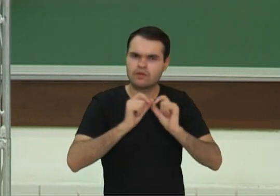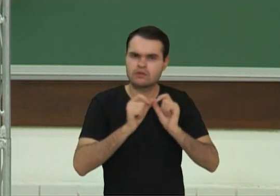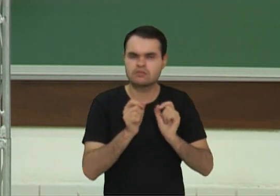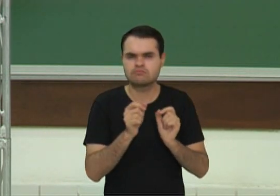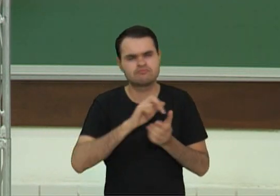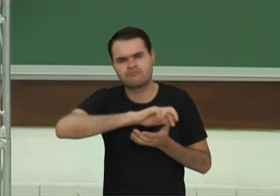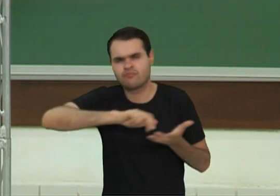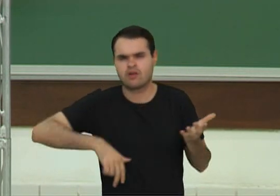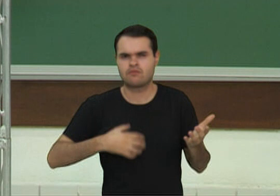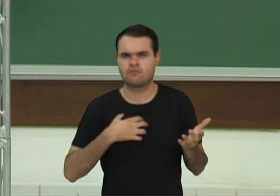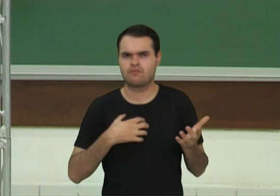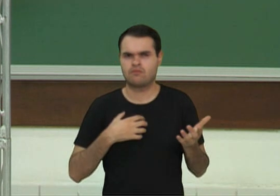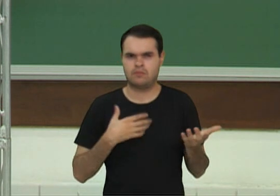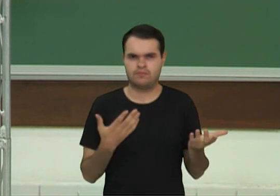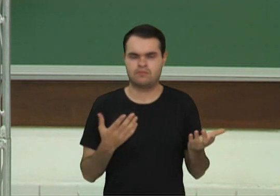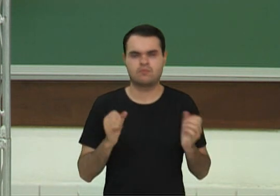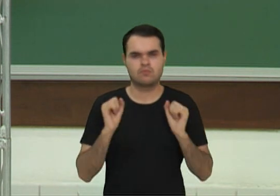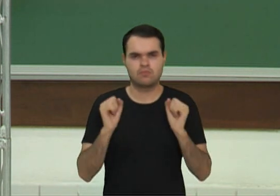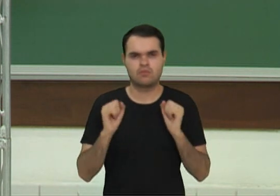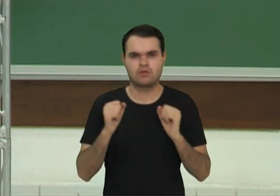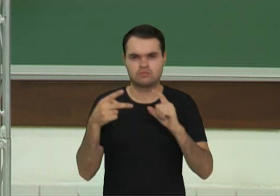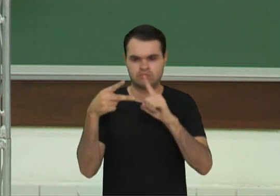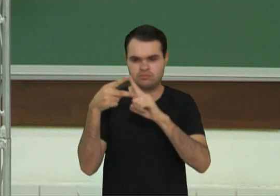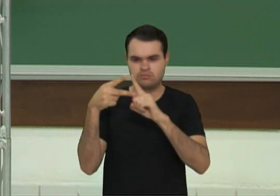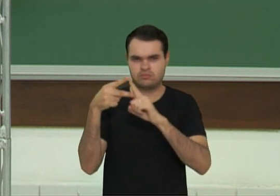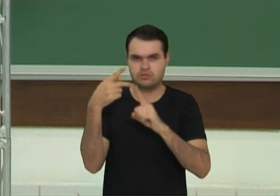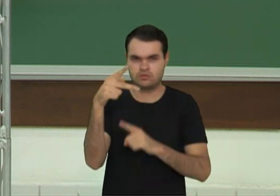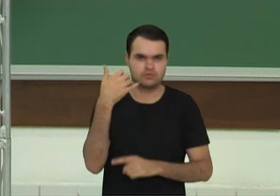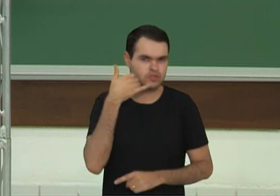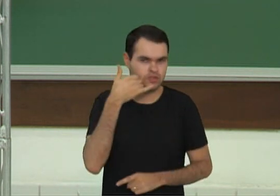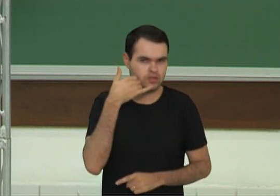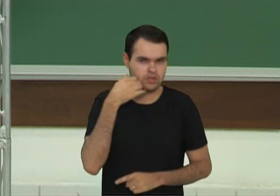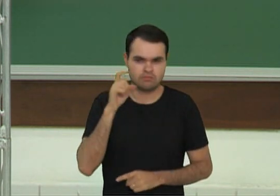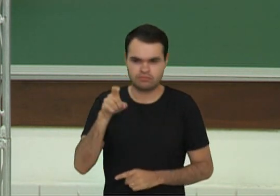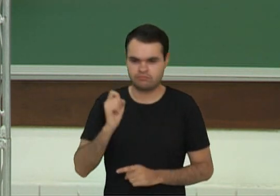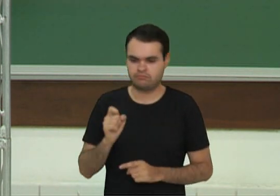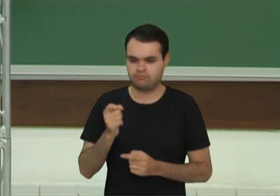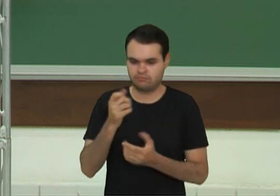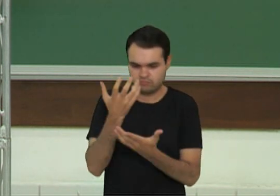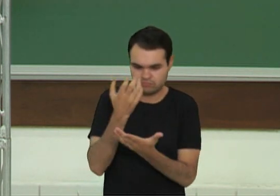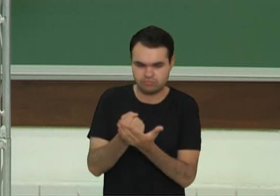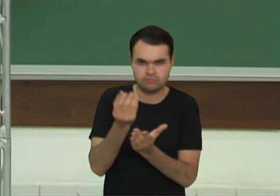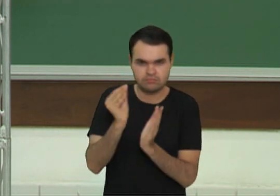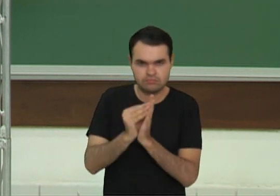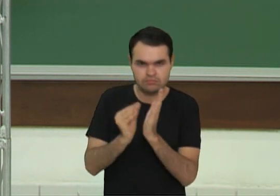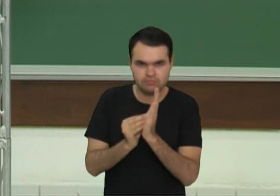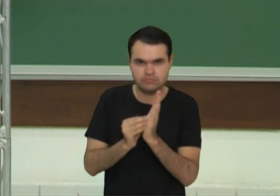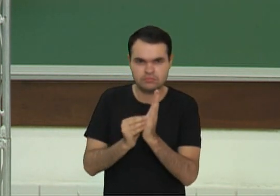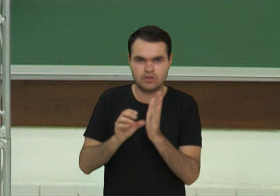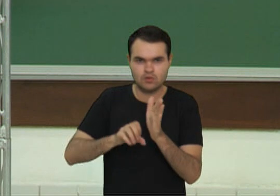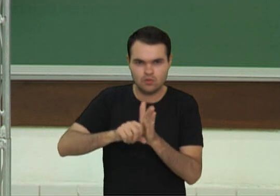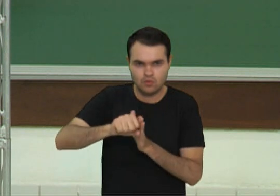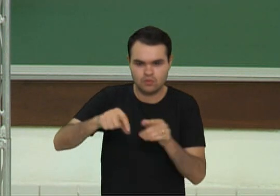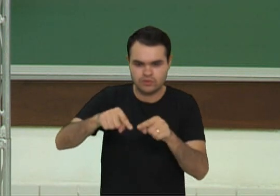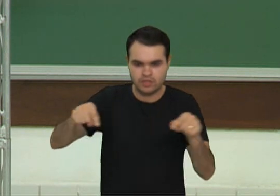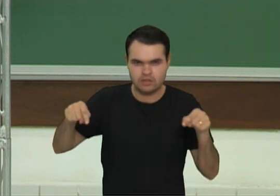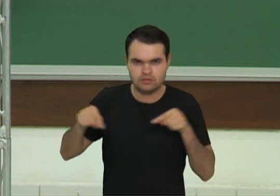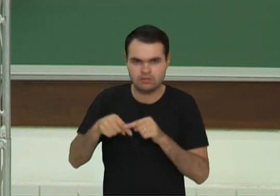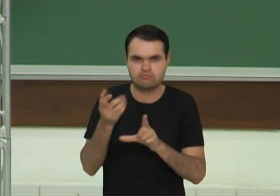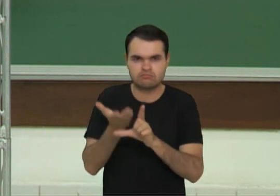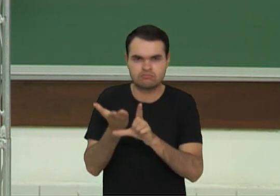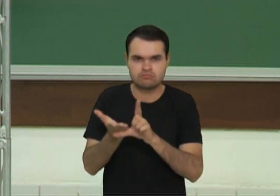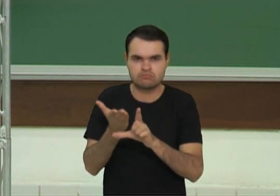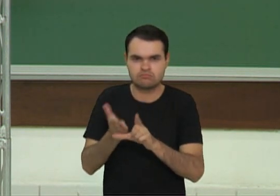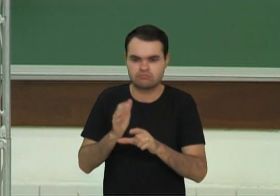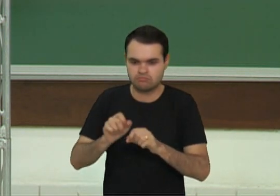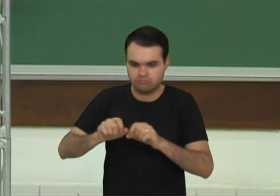várias maneiras. Ou você pode, na loja de aplicativos do seu celular, baixar o aplicativo Google Classroom, Google Sala de Aula, e fazer o